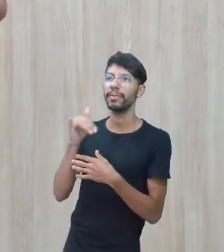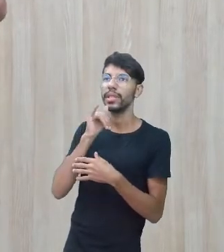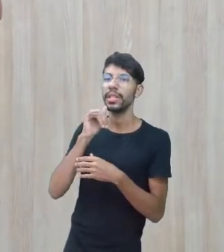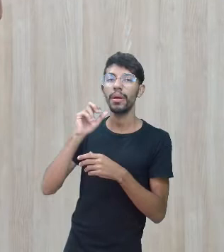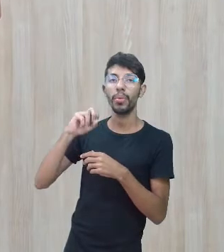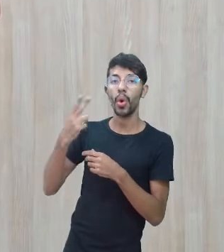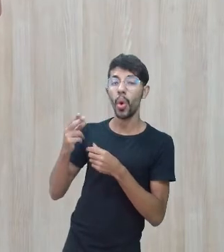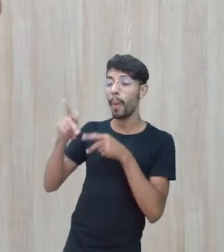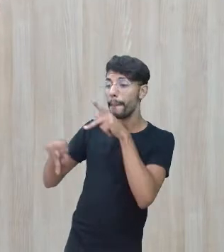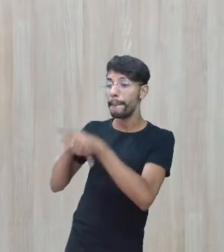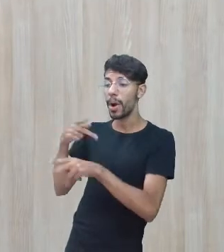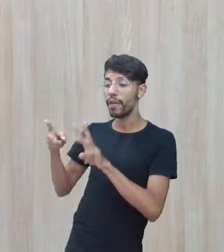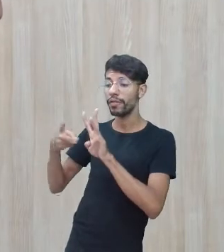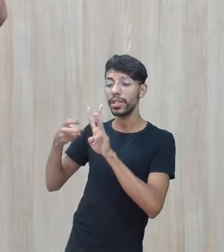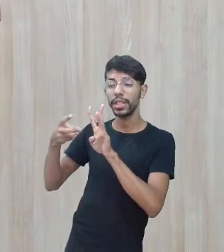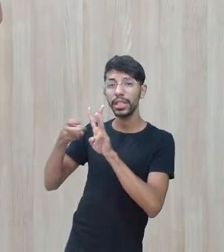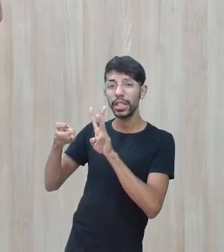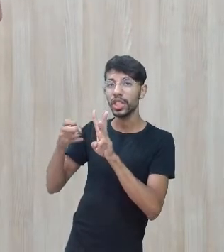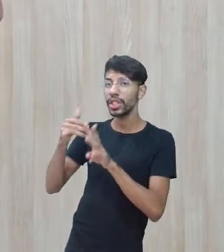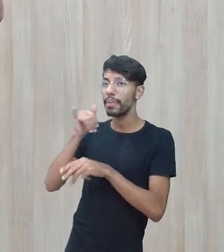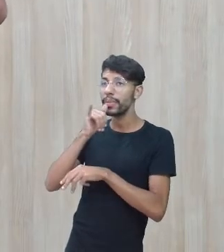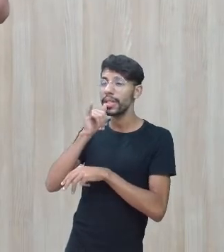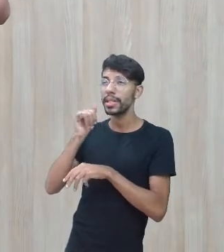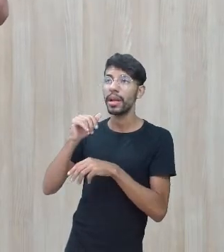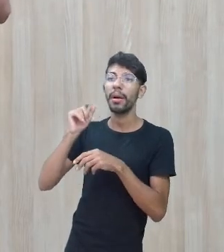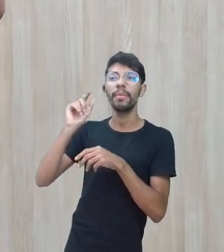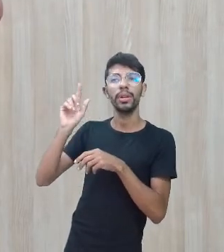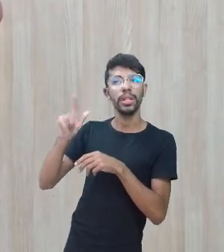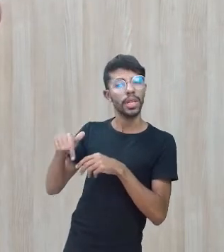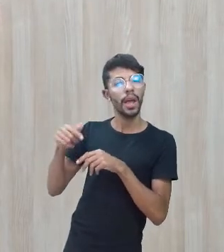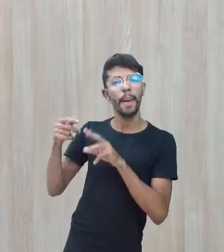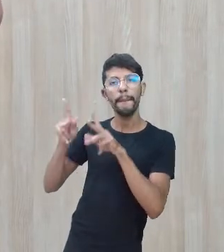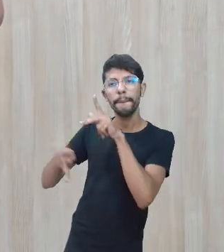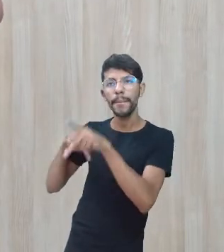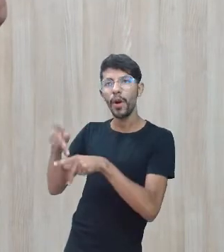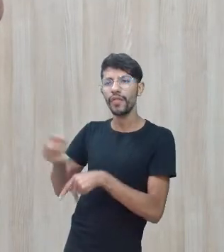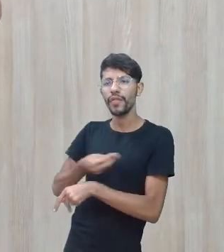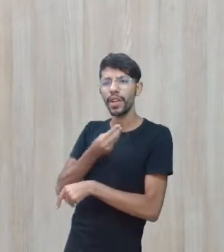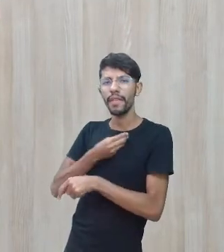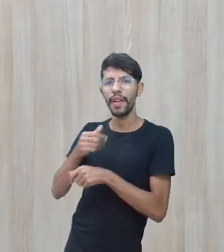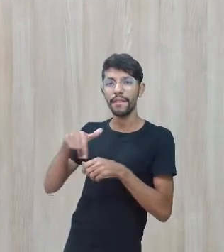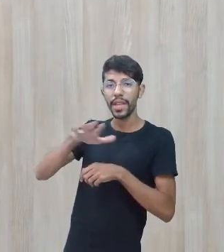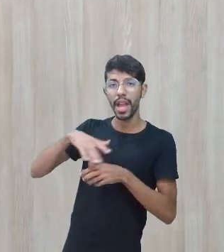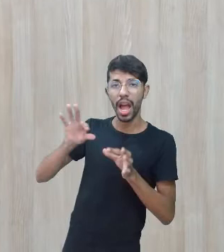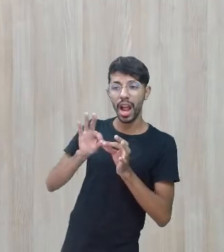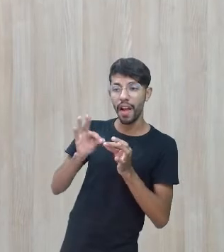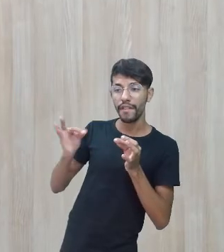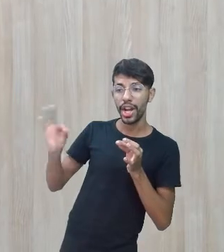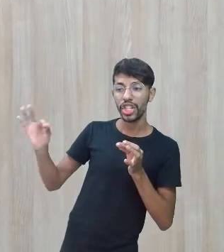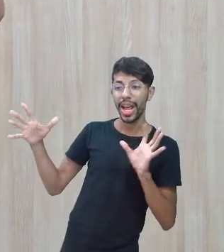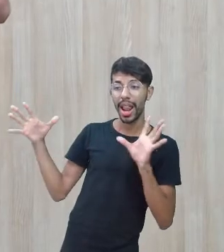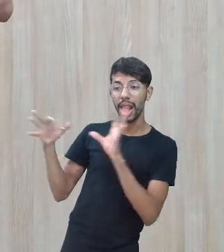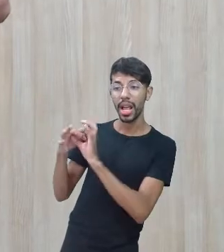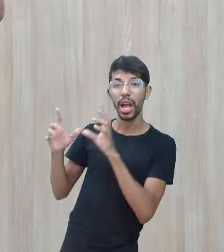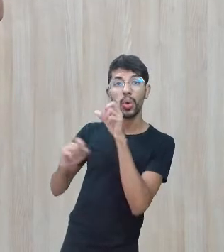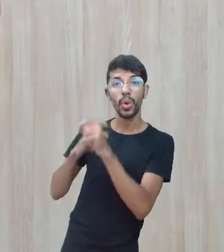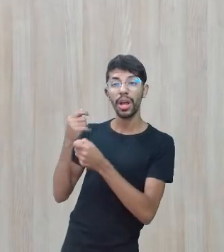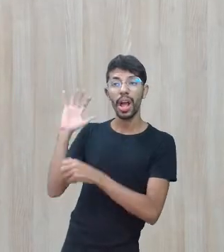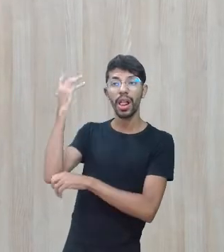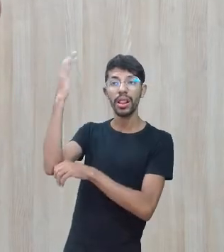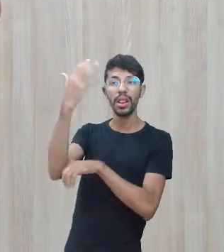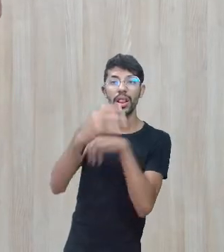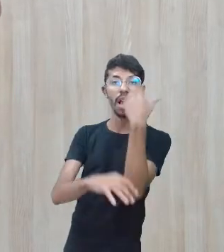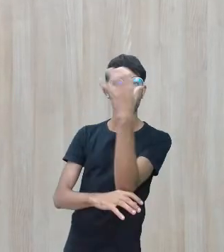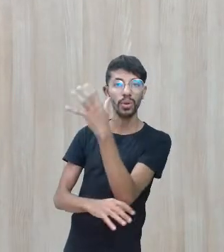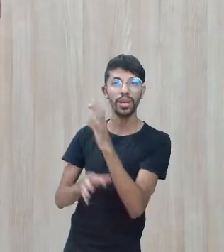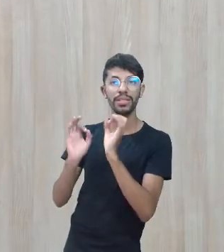povos indígenas, que alguns povos que vivem em áreas realmente ainda mais afastadas, muito mais integradas à natureza, né? Nenhum